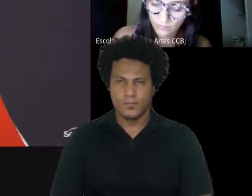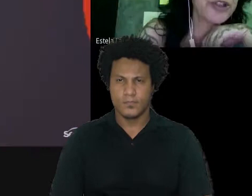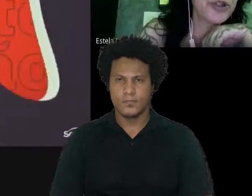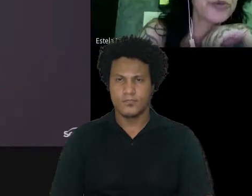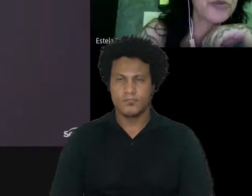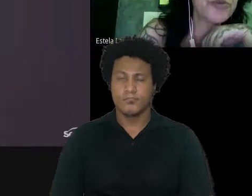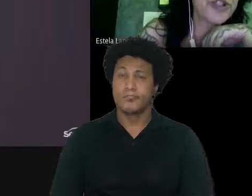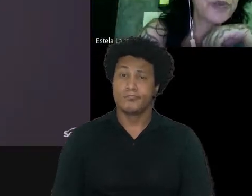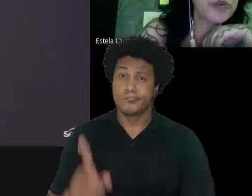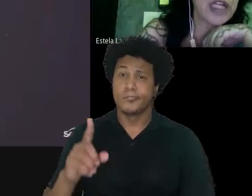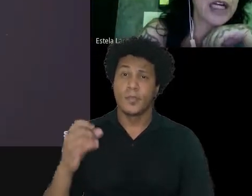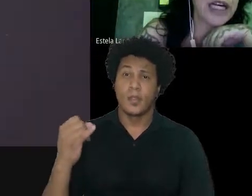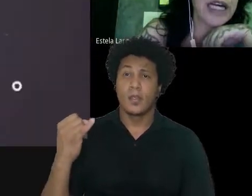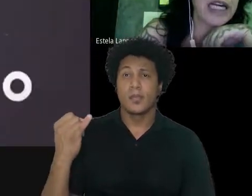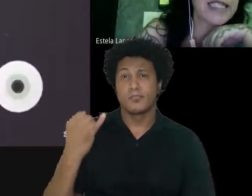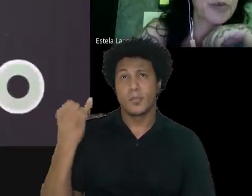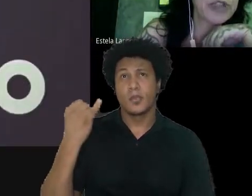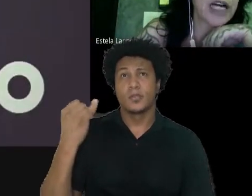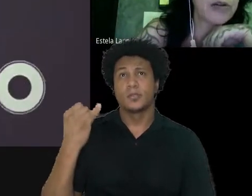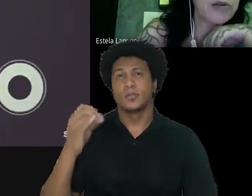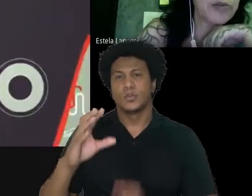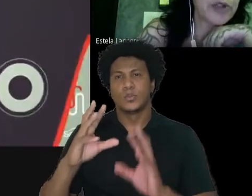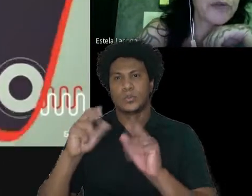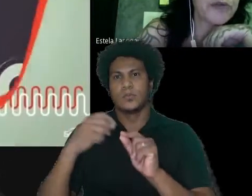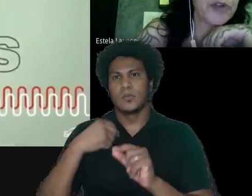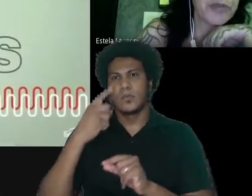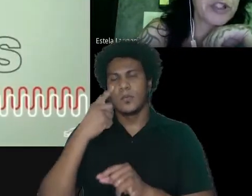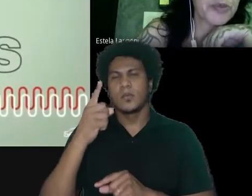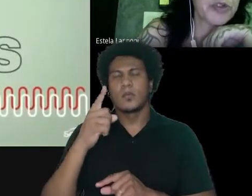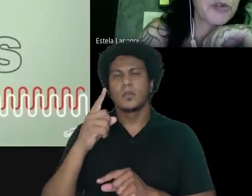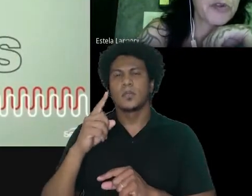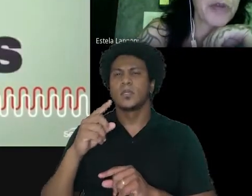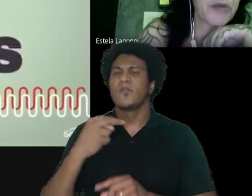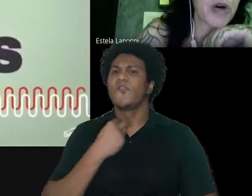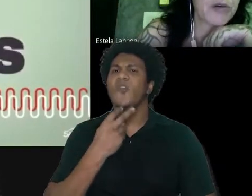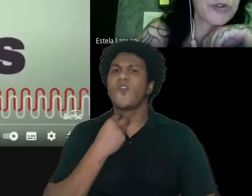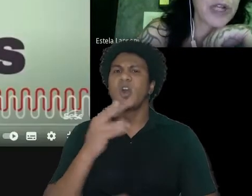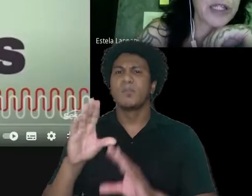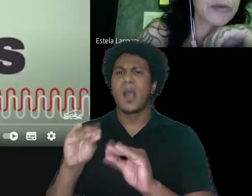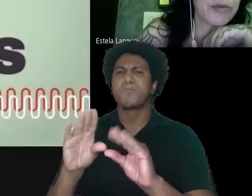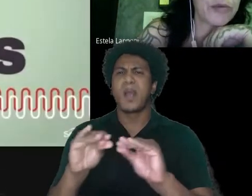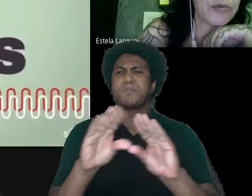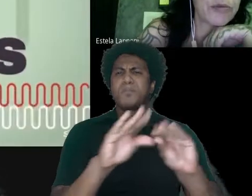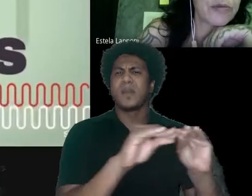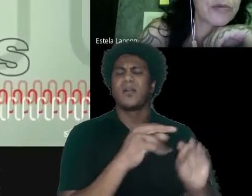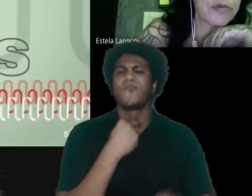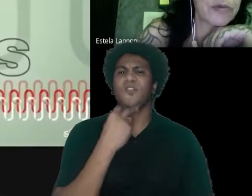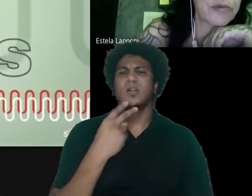É importante todo mundo desmutar, aliás, mutar o microfone para a gente poder ouvir bem o áudio, né?